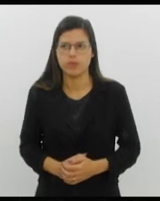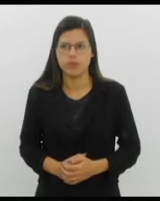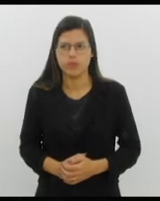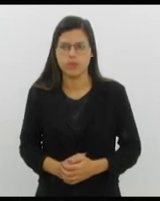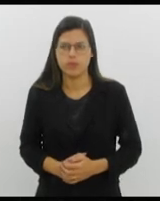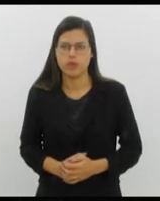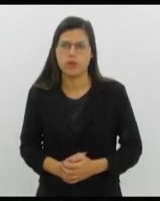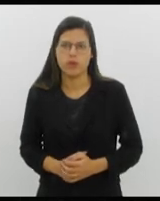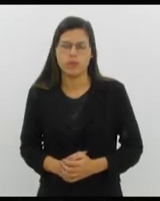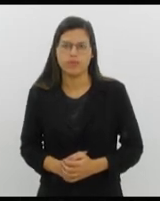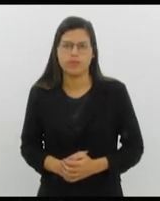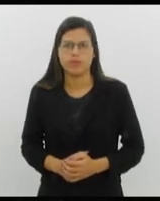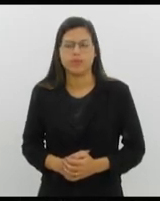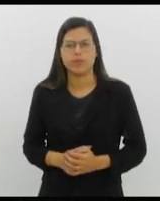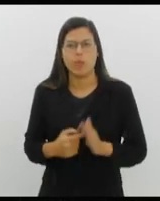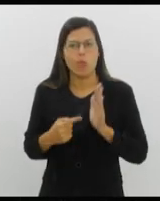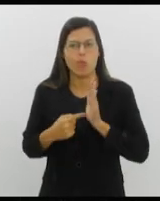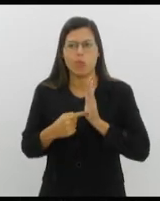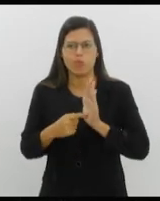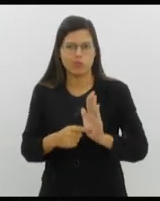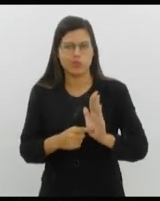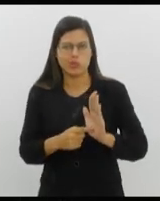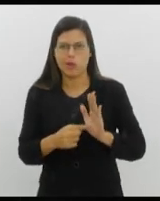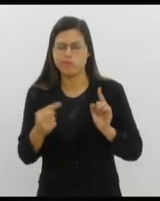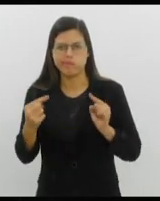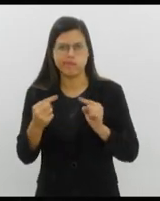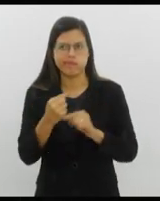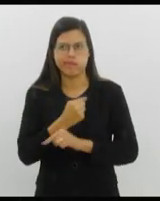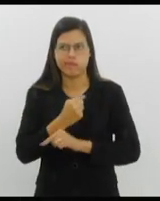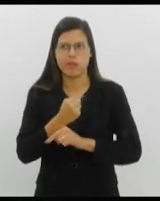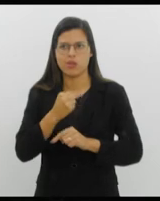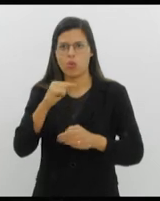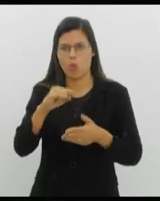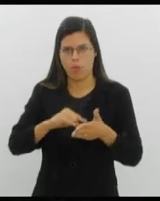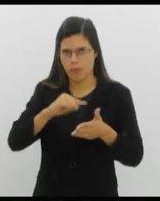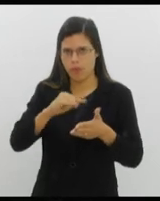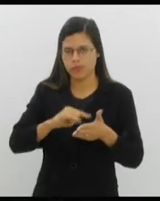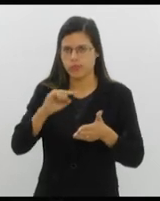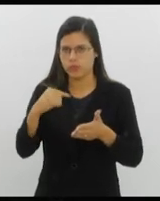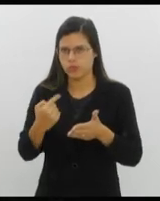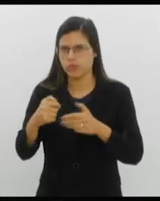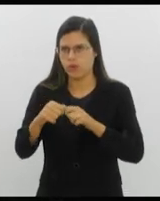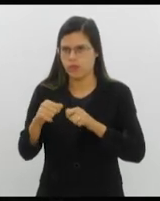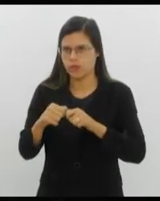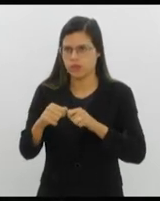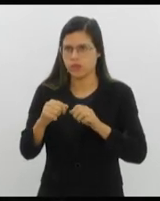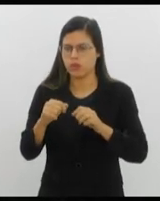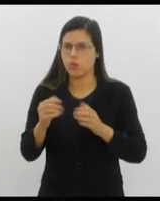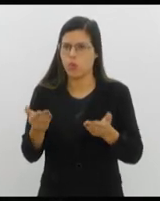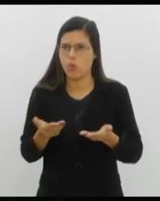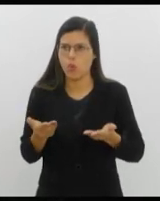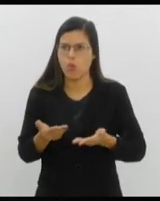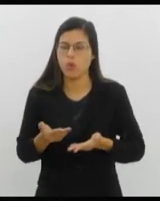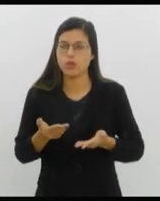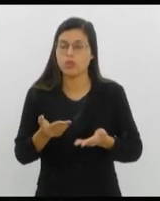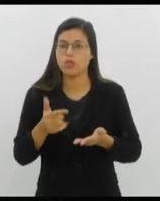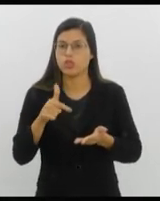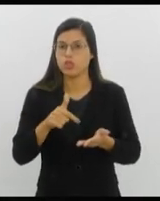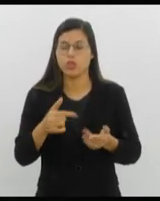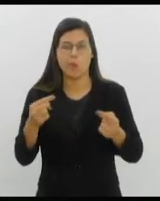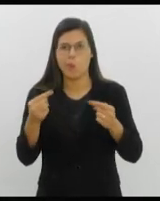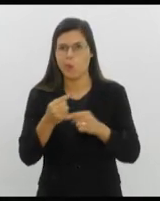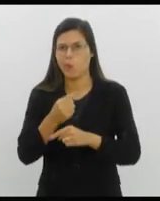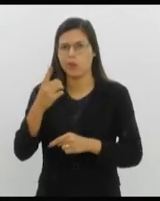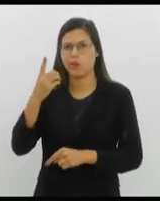demonstrar todo o meu repúdio, inclusive através dos documentos que estamos protocolando hoje, da moção de repúdio ao deputado